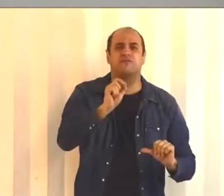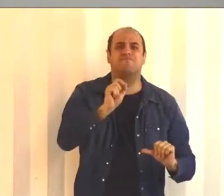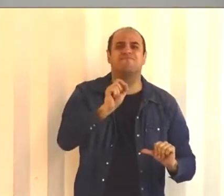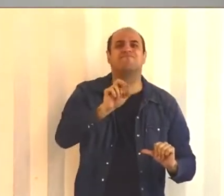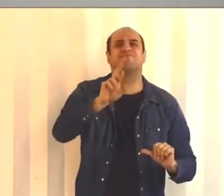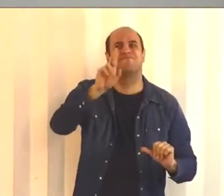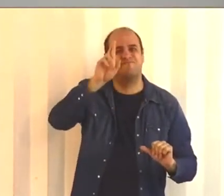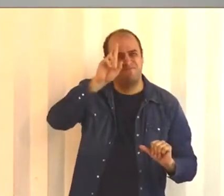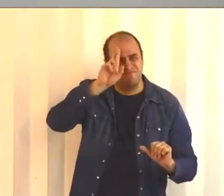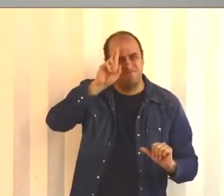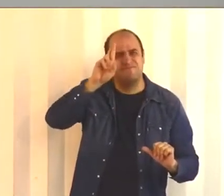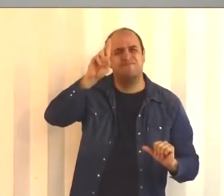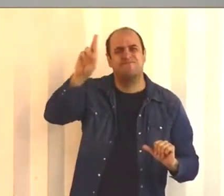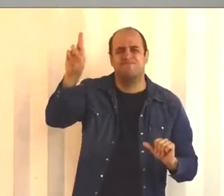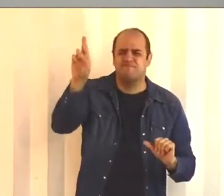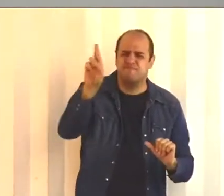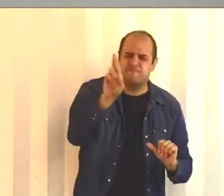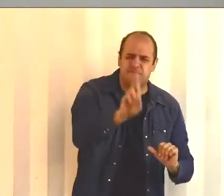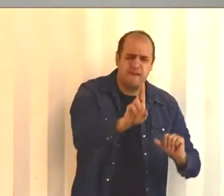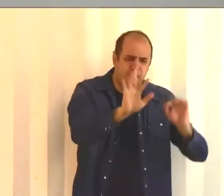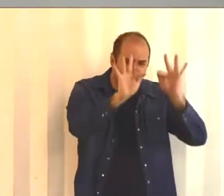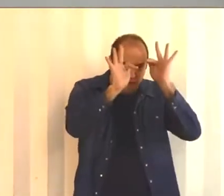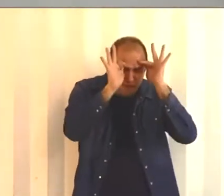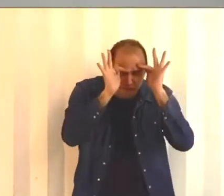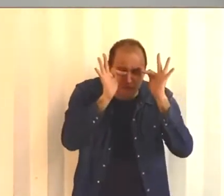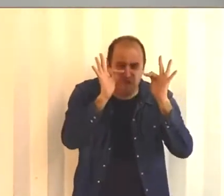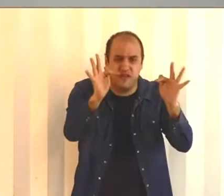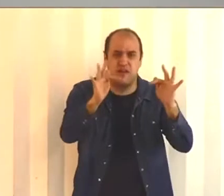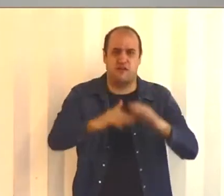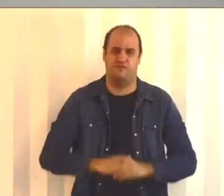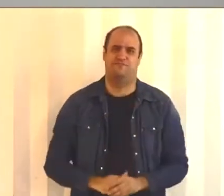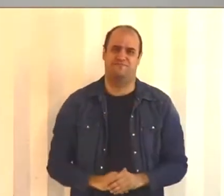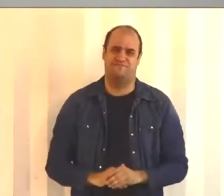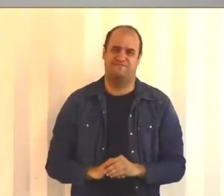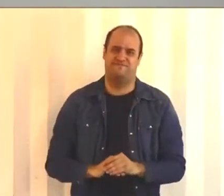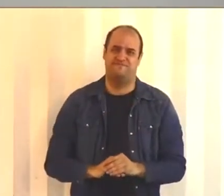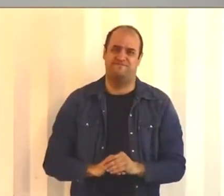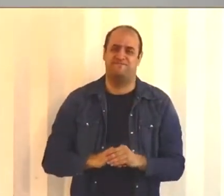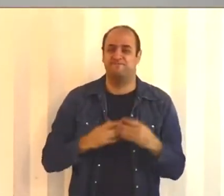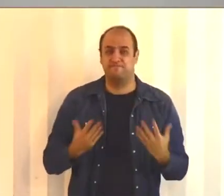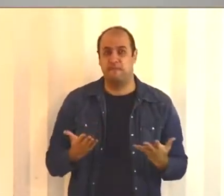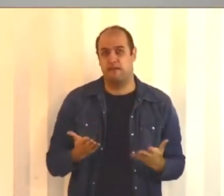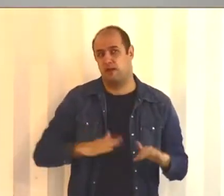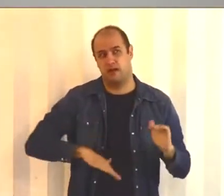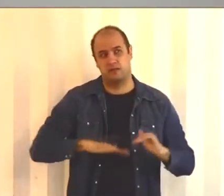é a fidelidade de Deus. Talvez quando